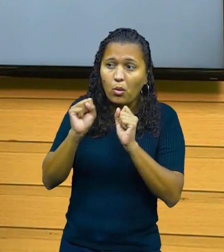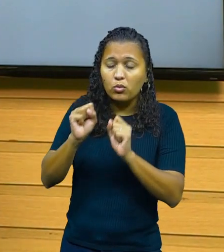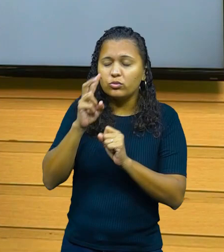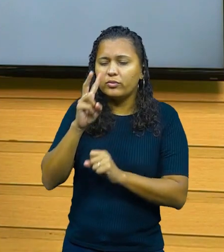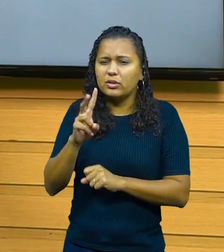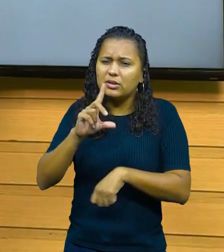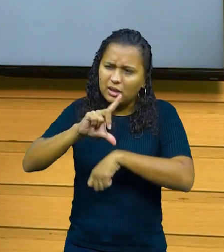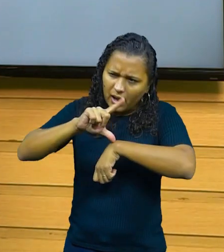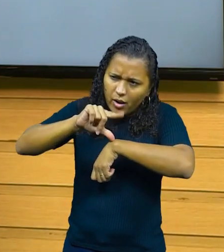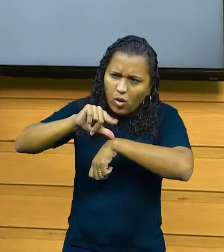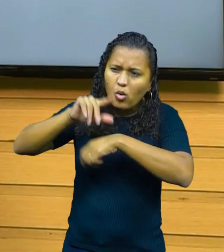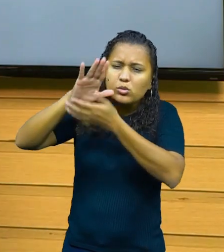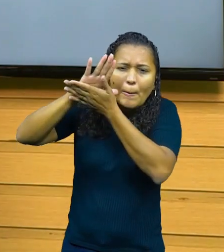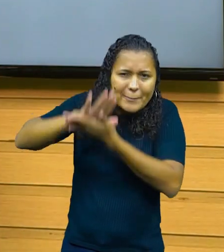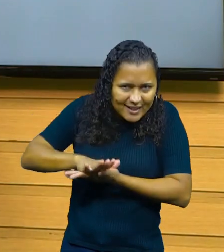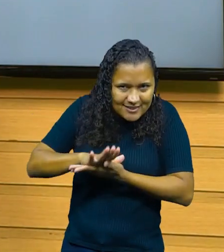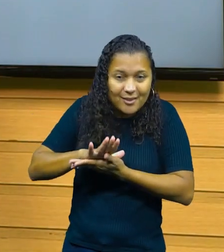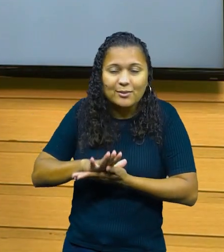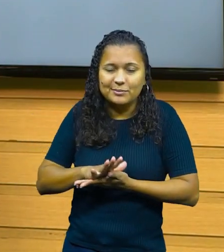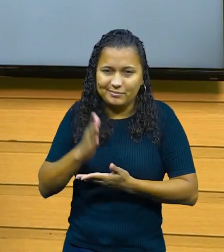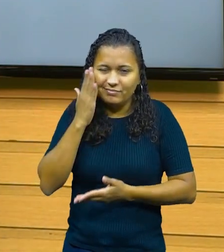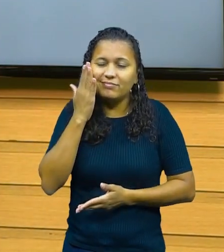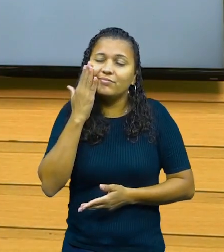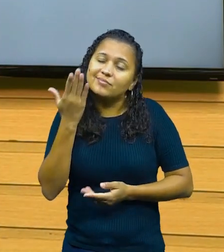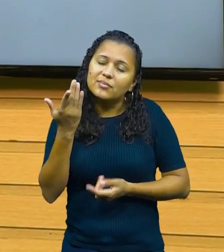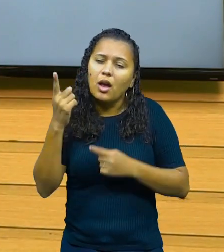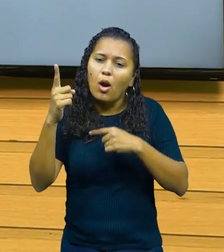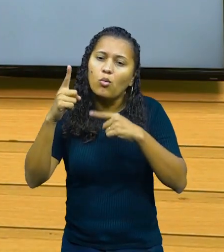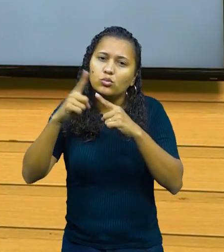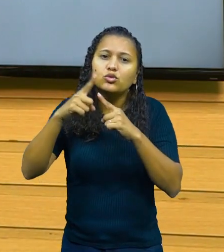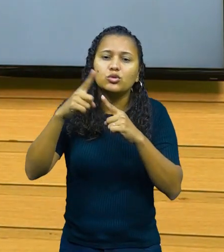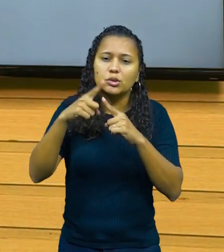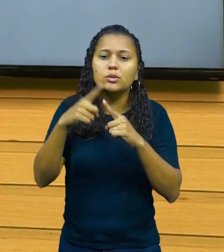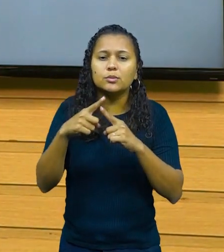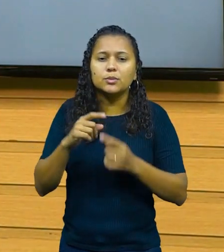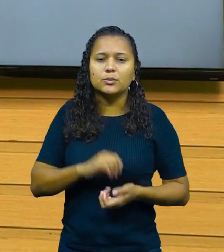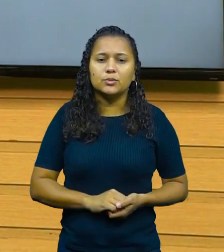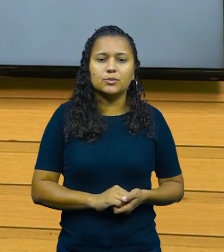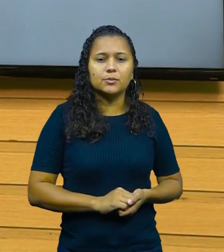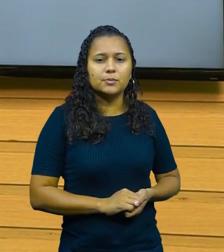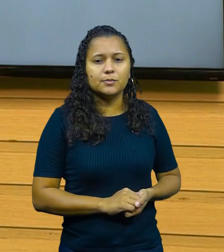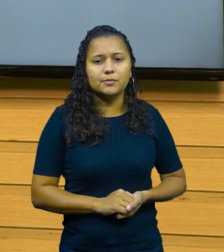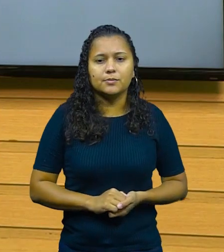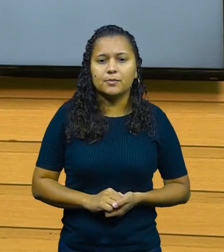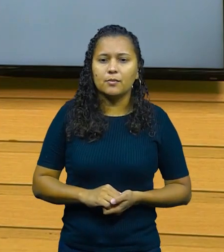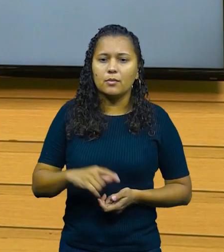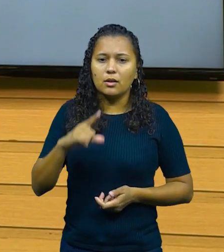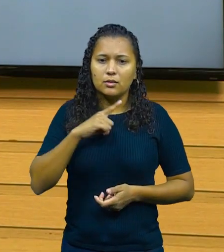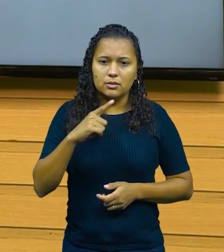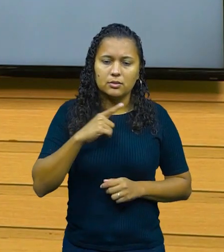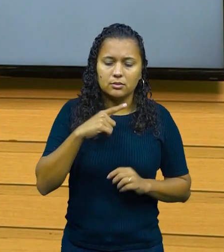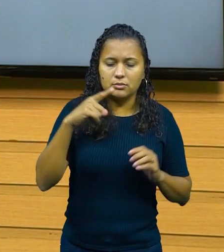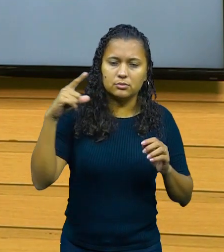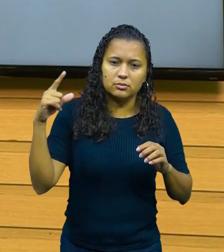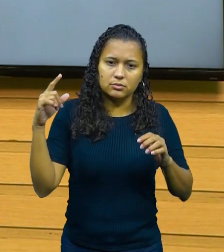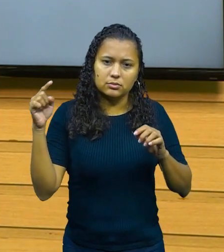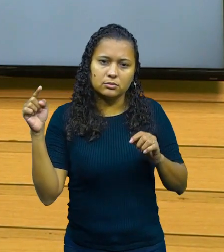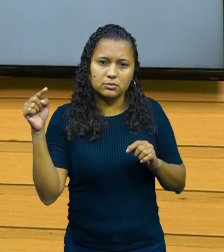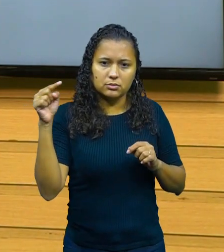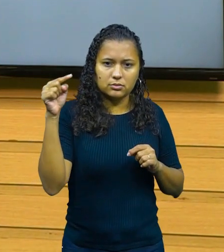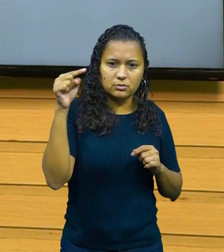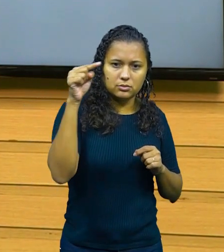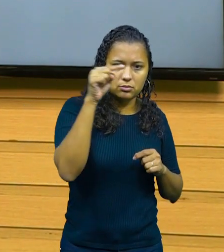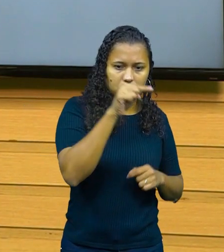escutar sendo utilizada aí quando você estiver se deparando com esse tipo de instrumento, tá ok? Então, por aqui, você tem a